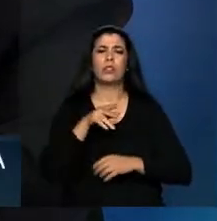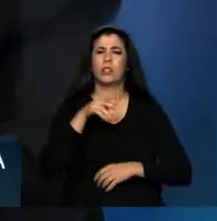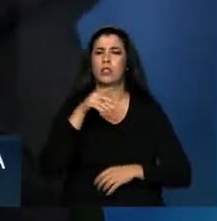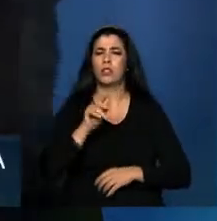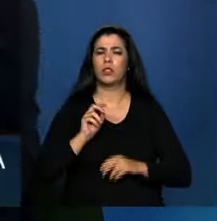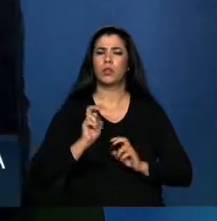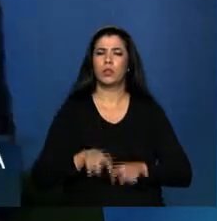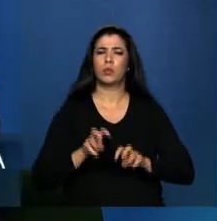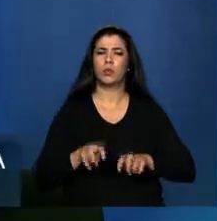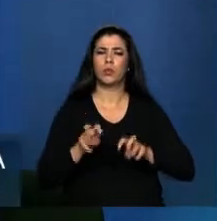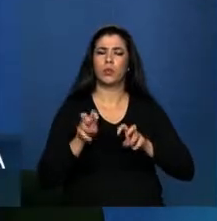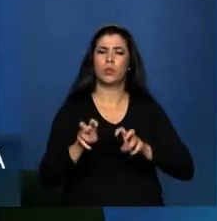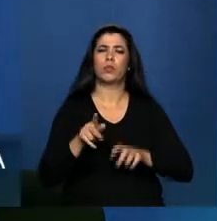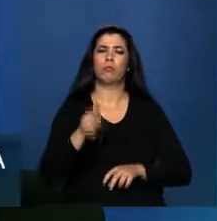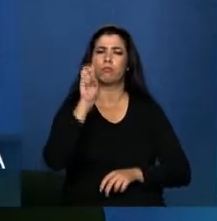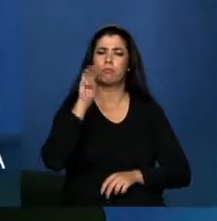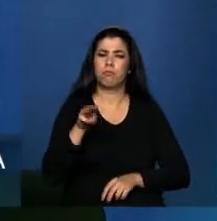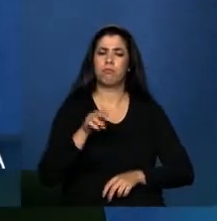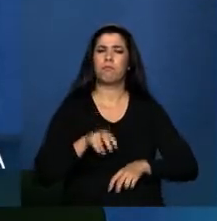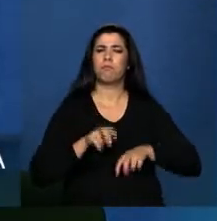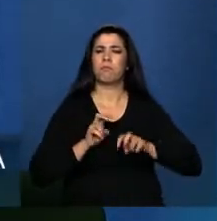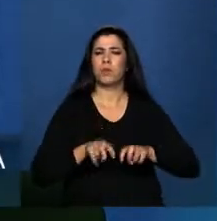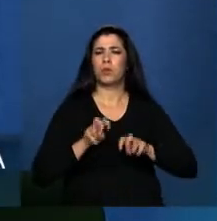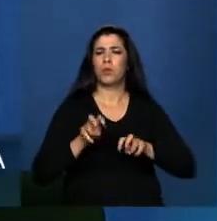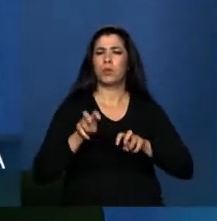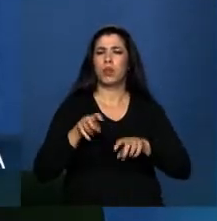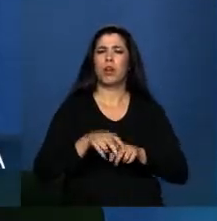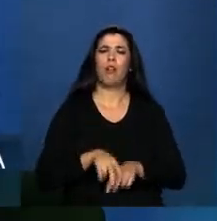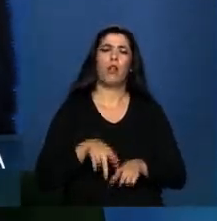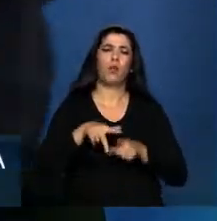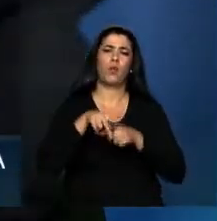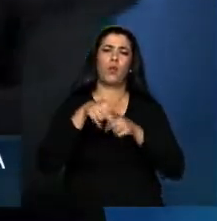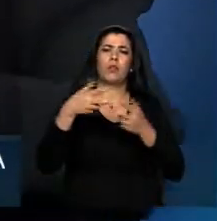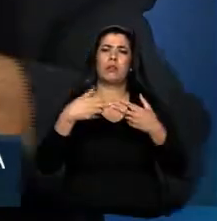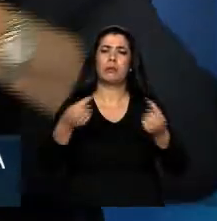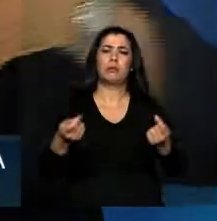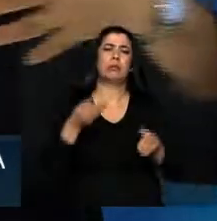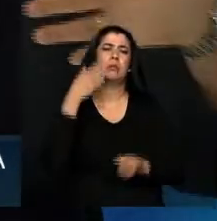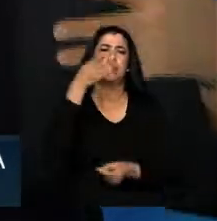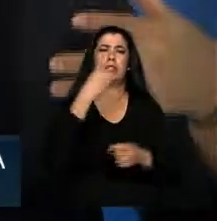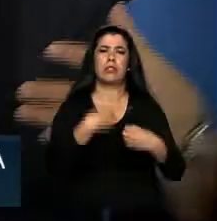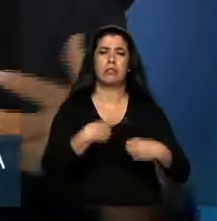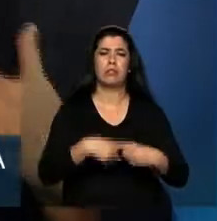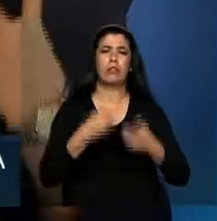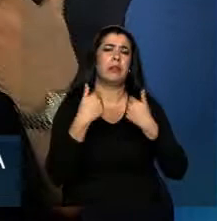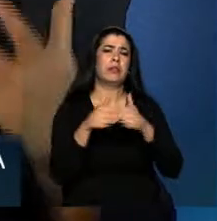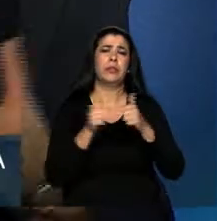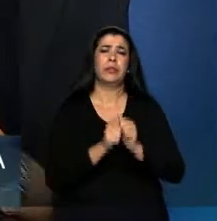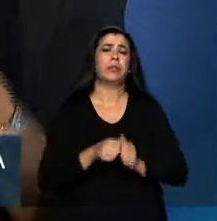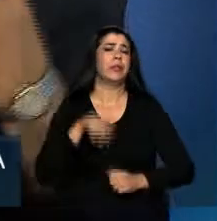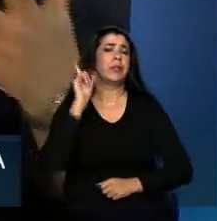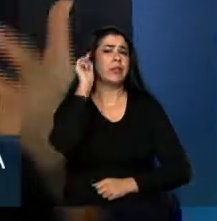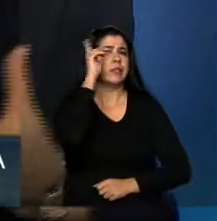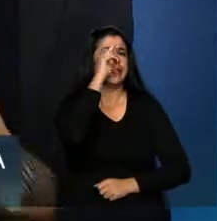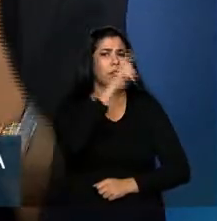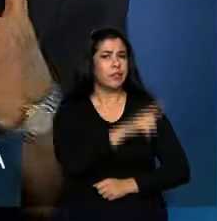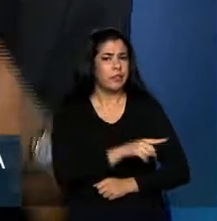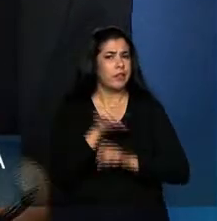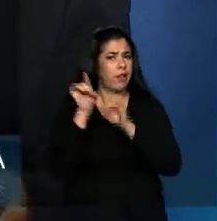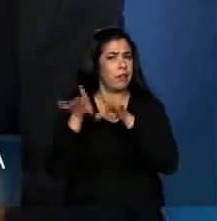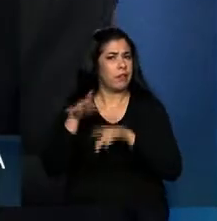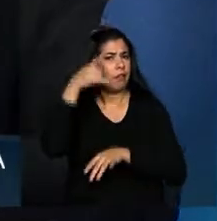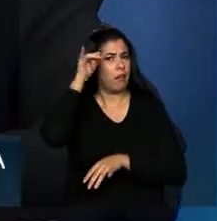quilômetros a cavalo para depois pegar um ônibus, para depois chegar na cidade. Então, tem todo um ajuste necessário,